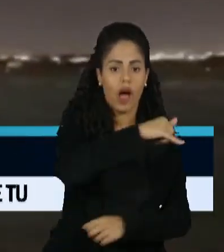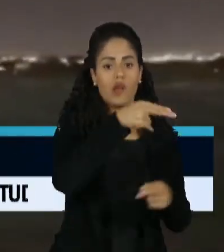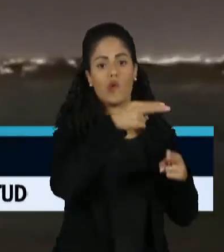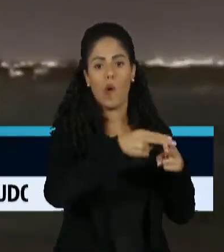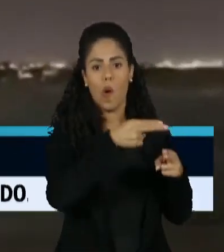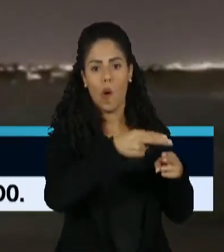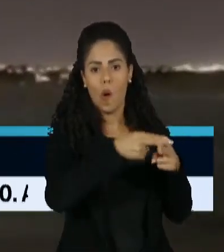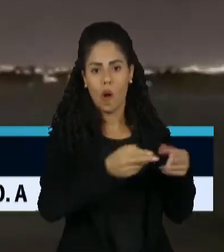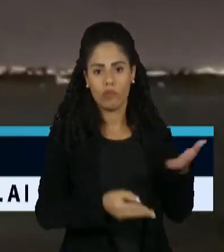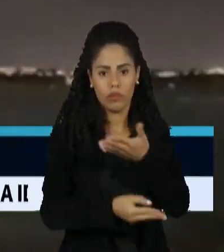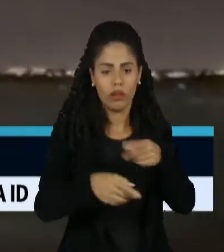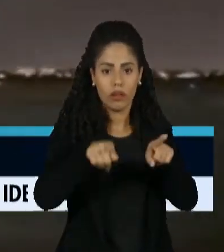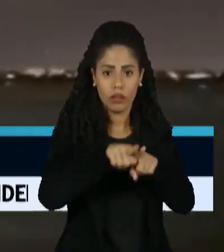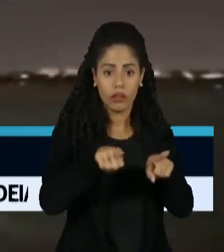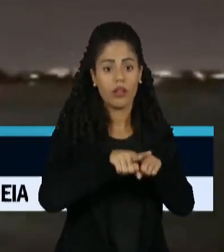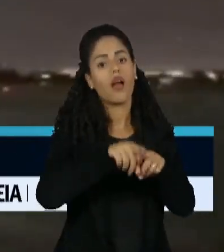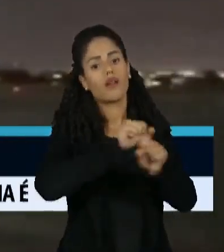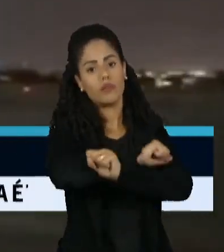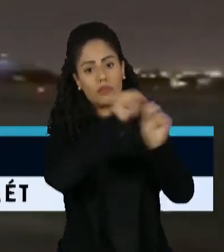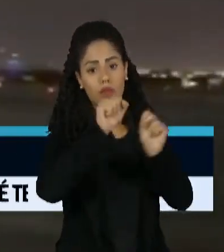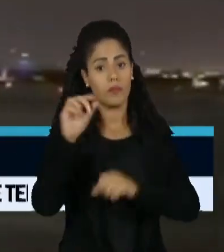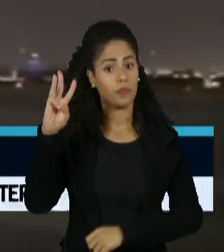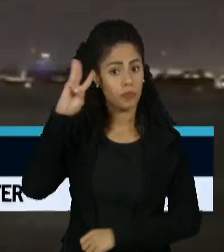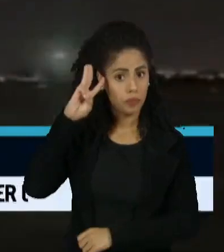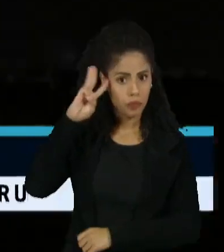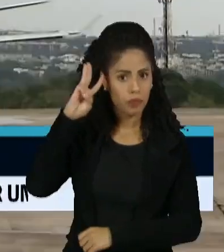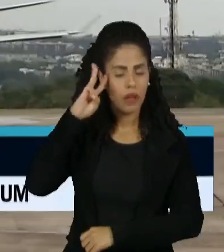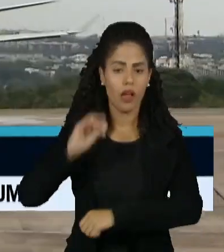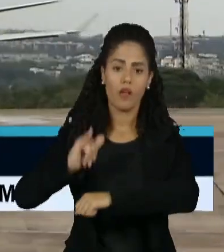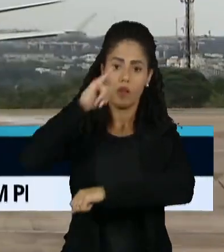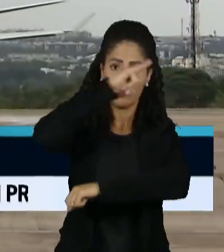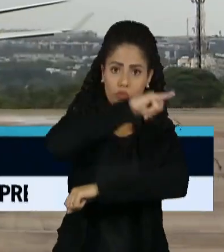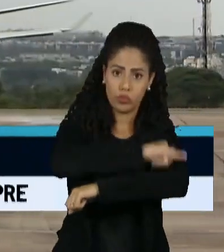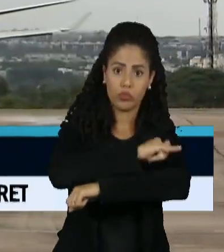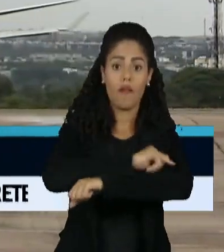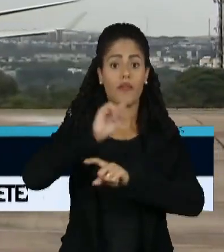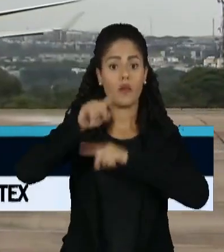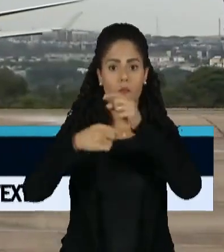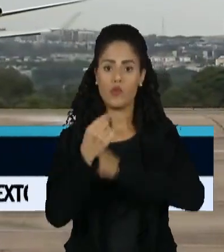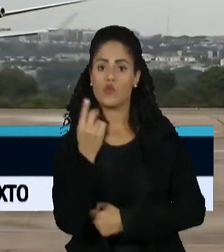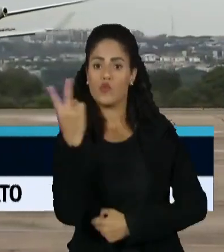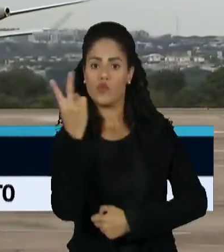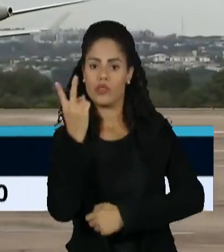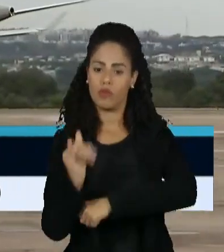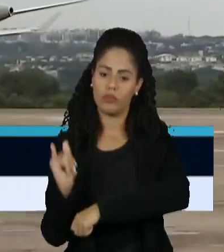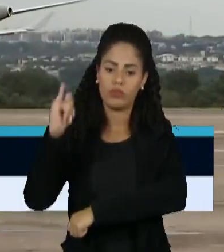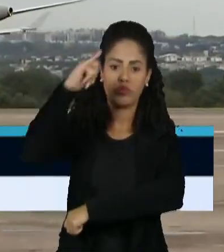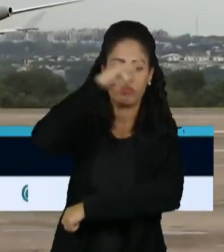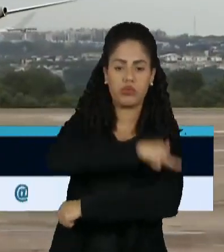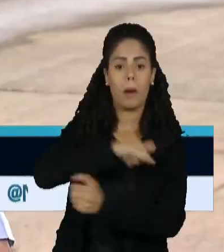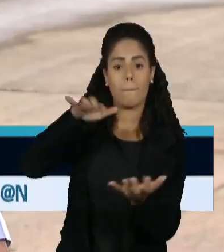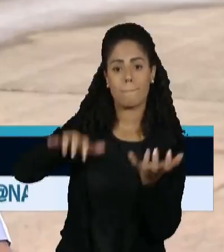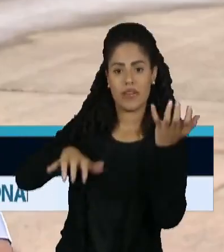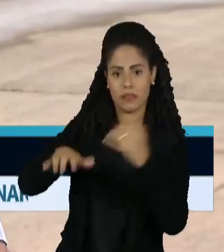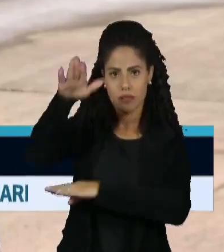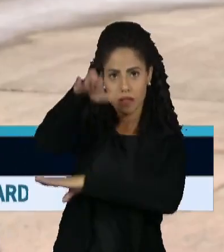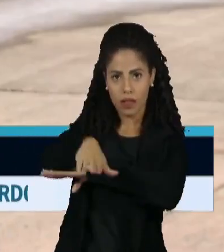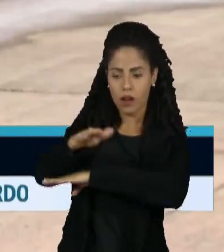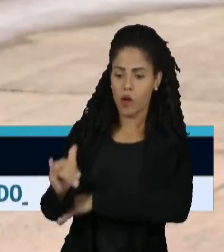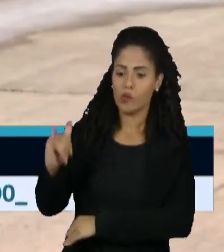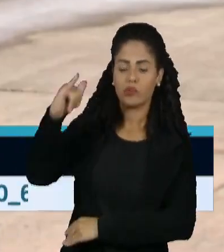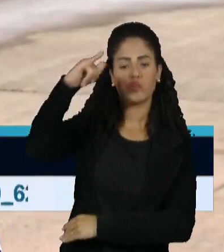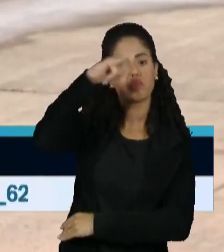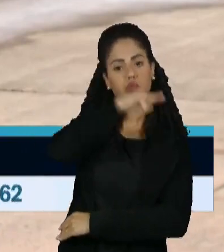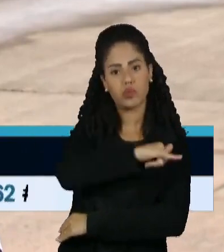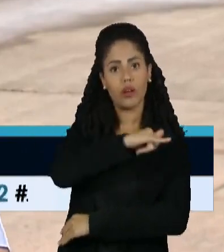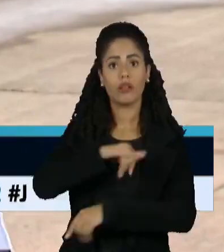Itália, deve chegar na manhã desta terça-feira por lá. Um segundo avião saiu de Brasília hoje de tarde. Considerando a